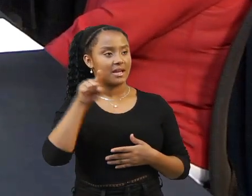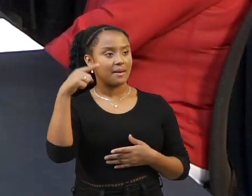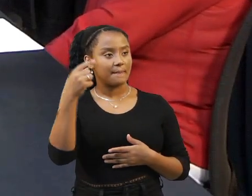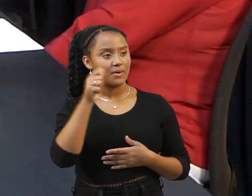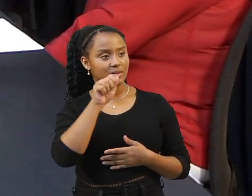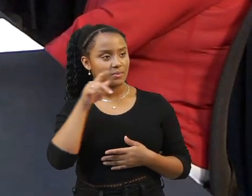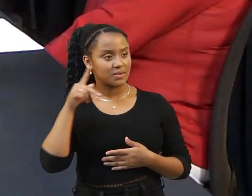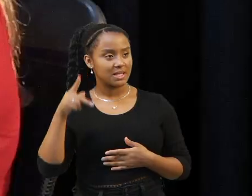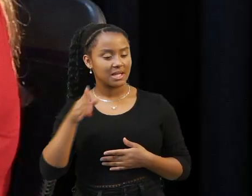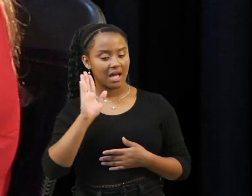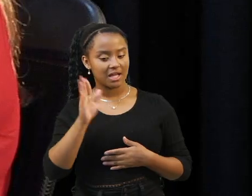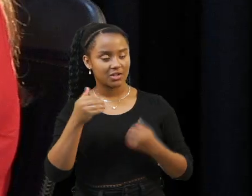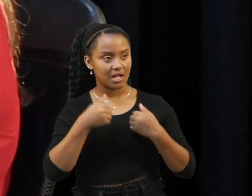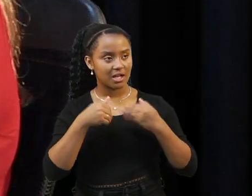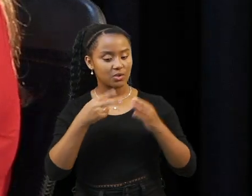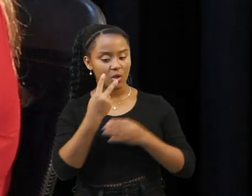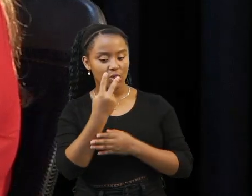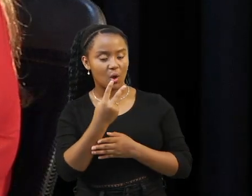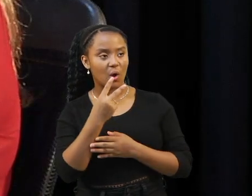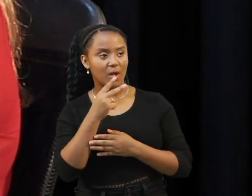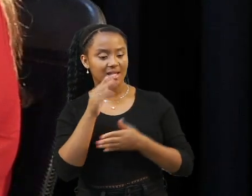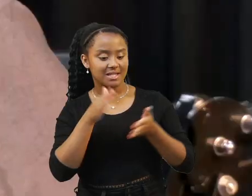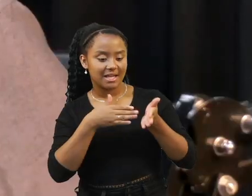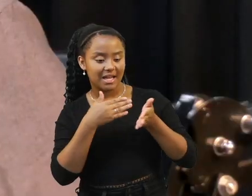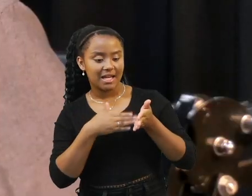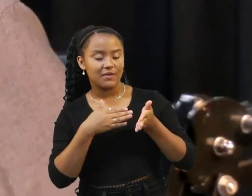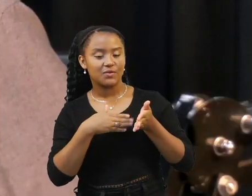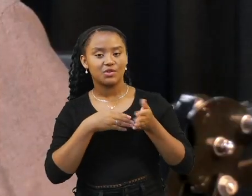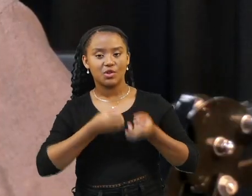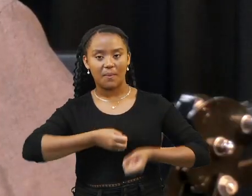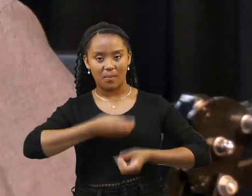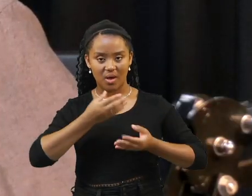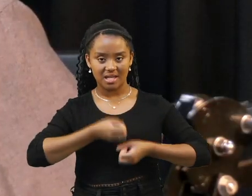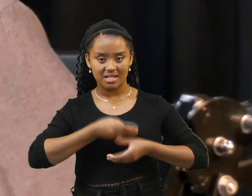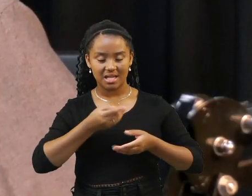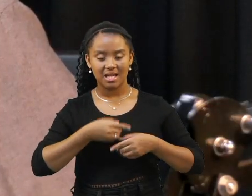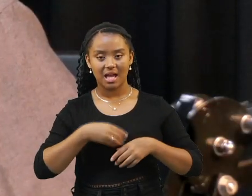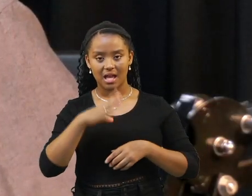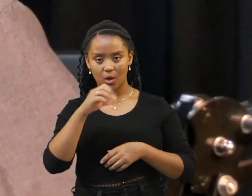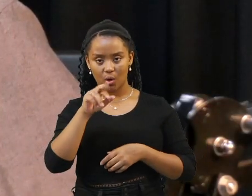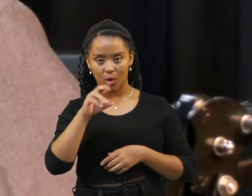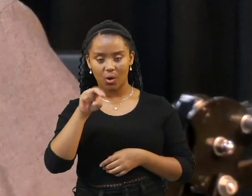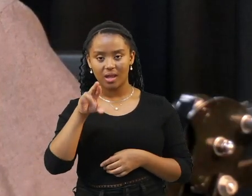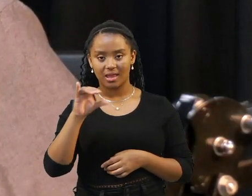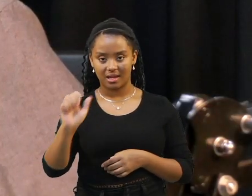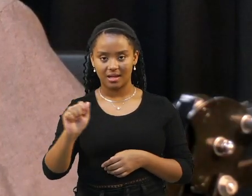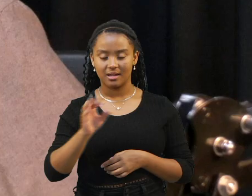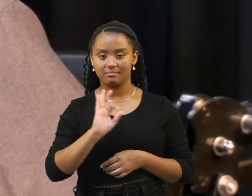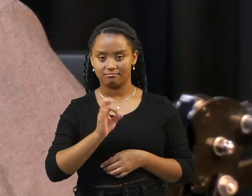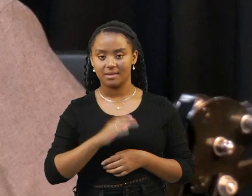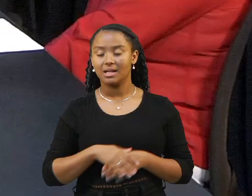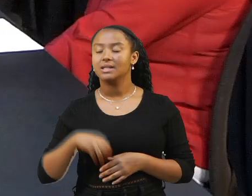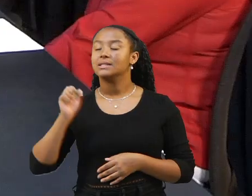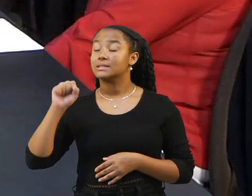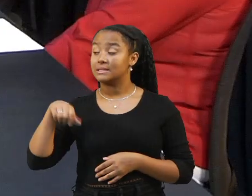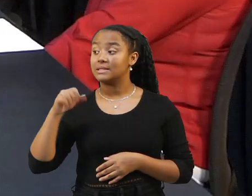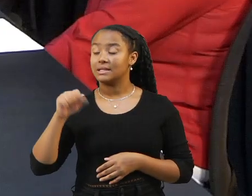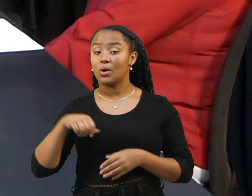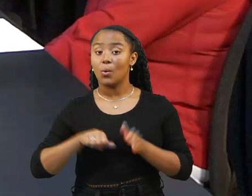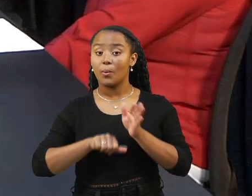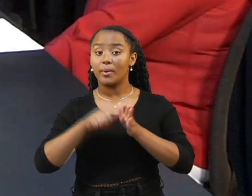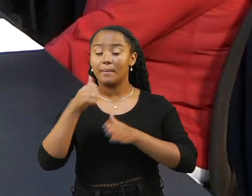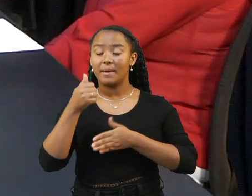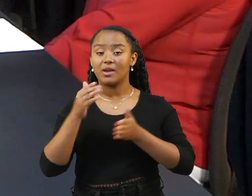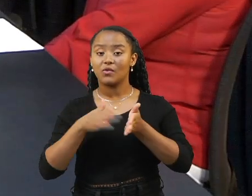Professora, depois de aposentada, lançou 2 livros de poesias e crônicas. Foi. O